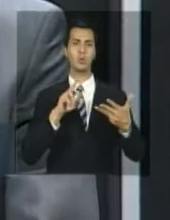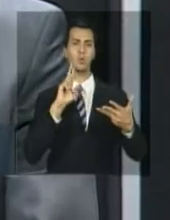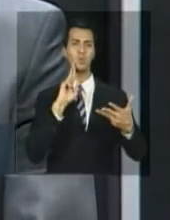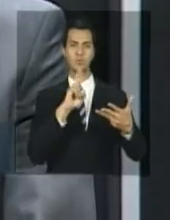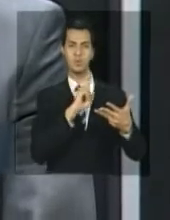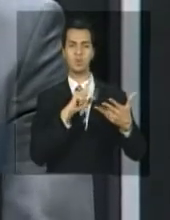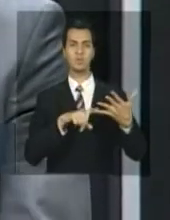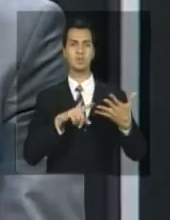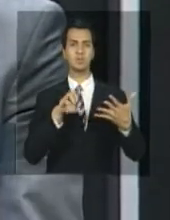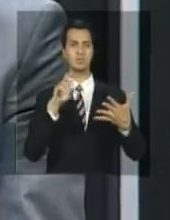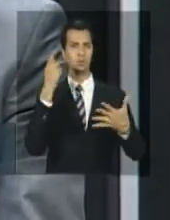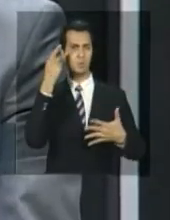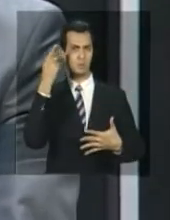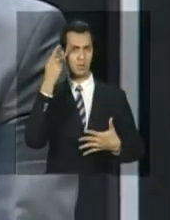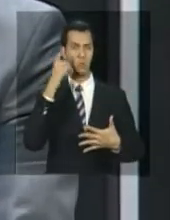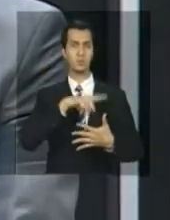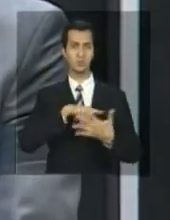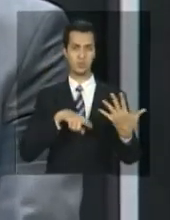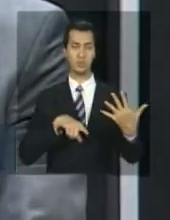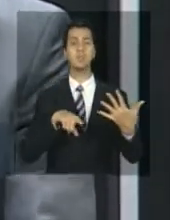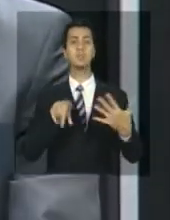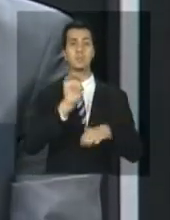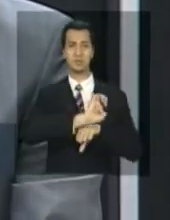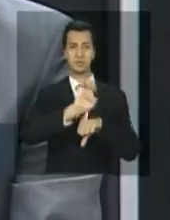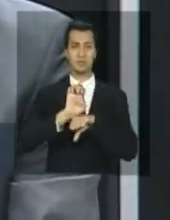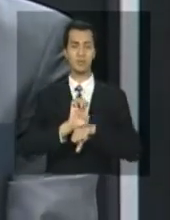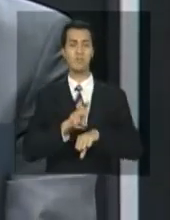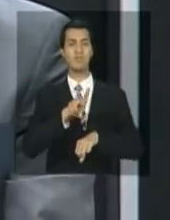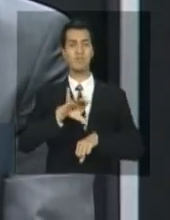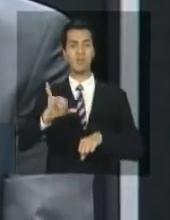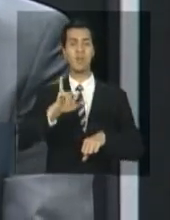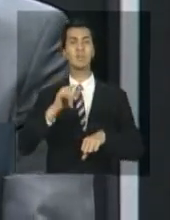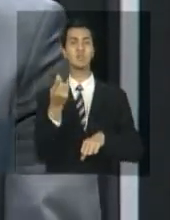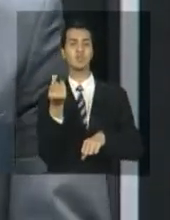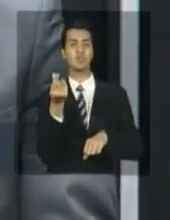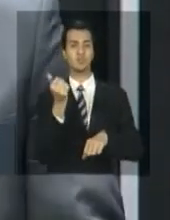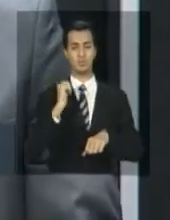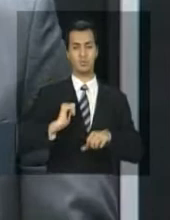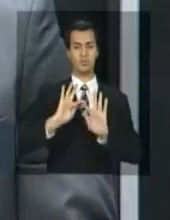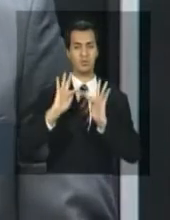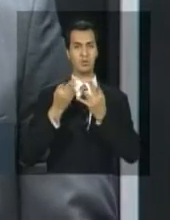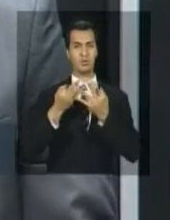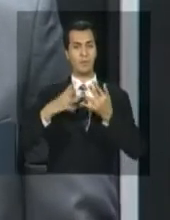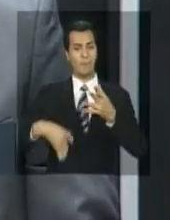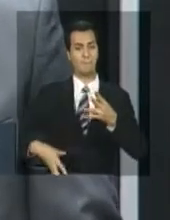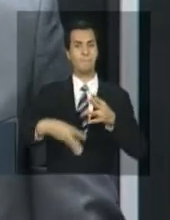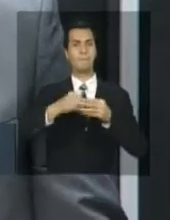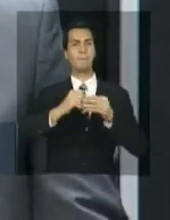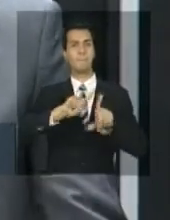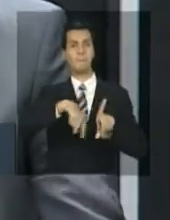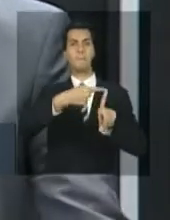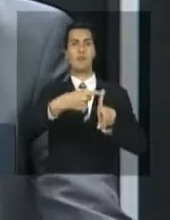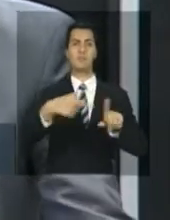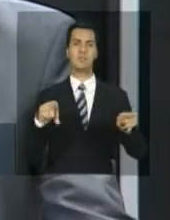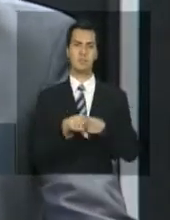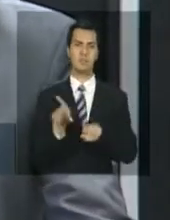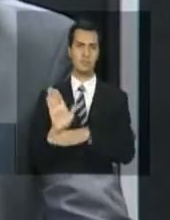e São Paulo, que complementarão o valor dos benefícios financeiros concedidos às